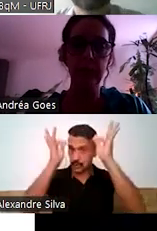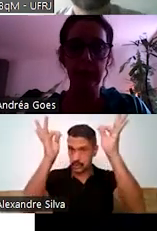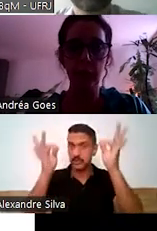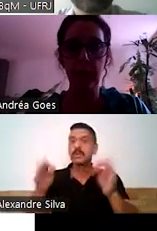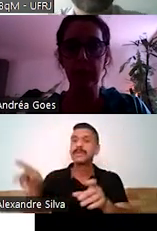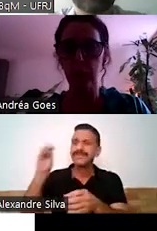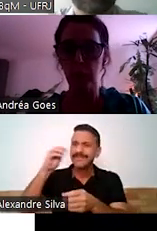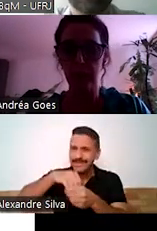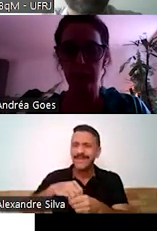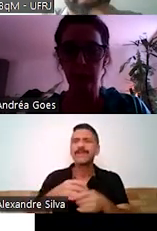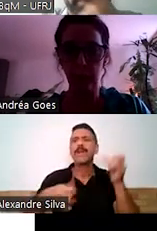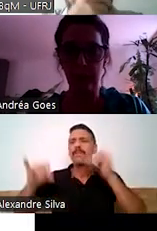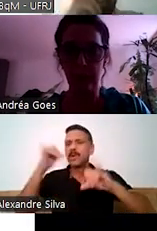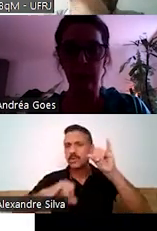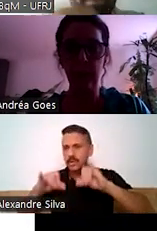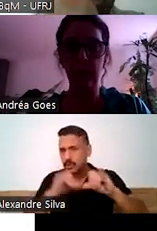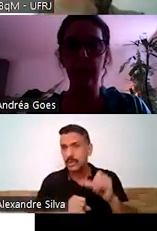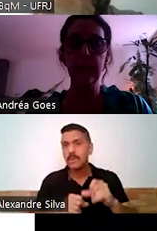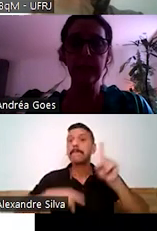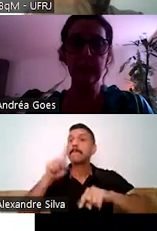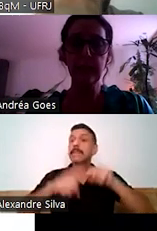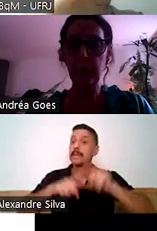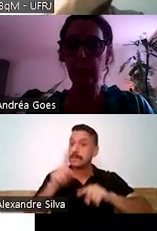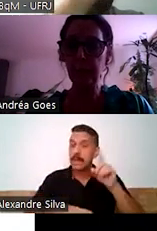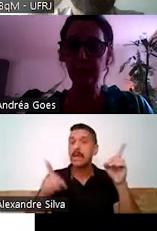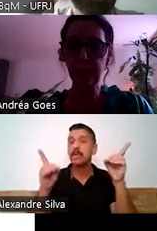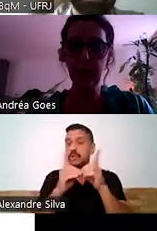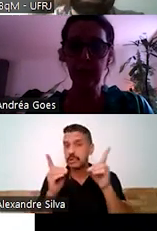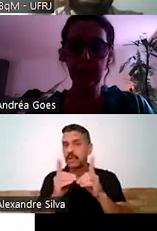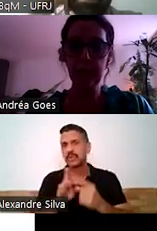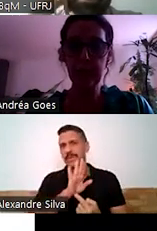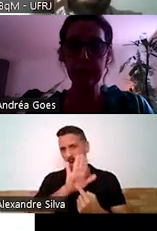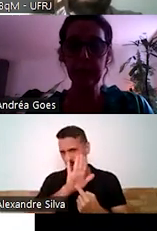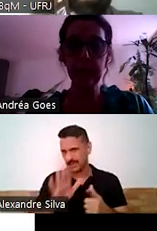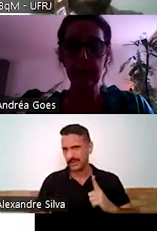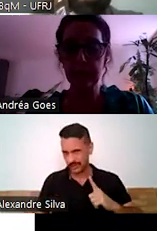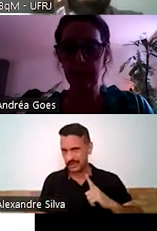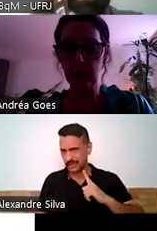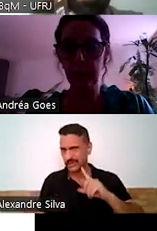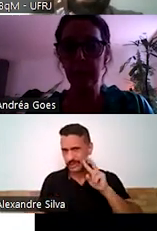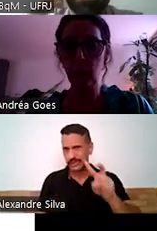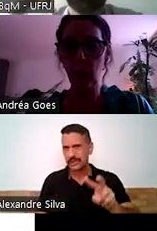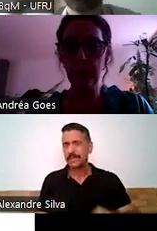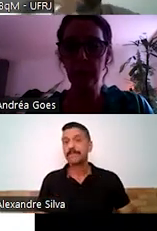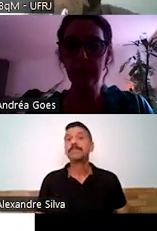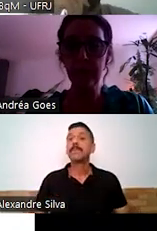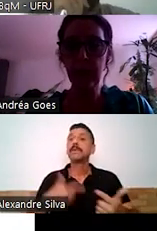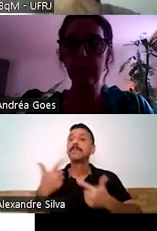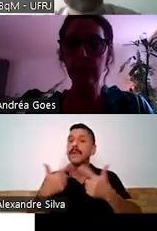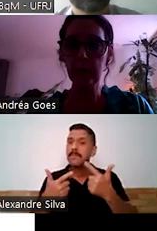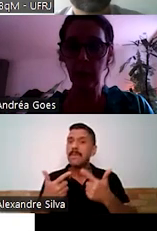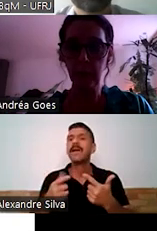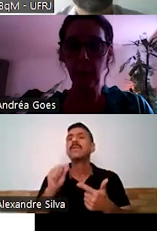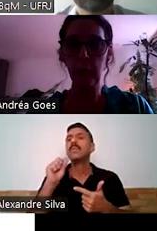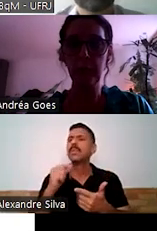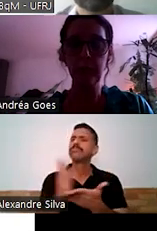laboratório, materiais didáticos, como vocês estão vendo aqui. Então, o trabalho com obras